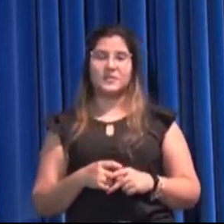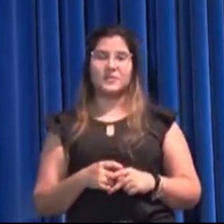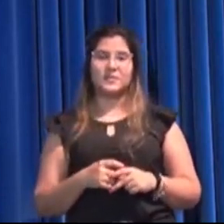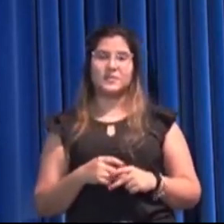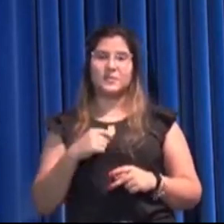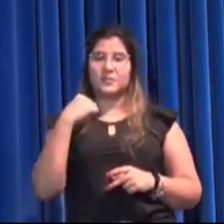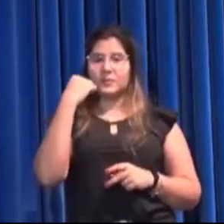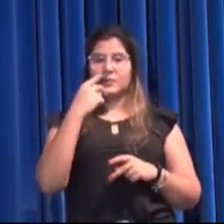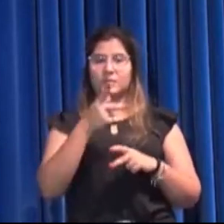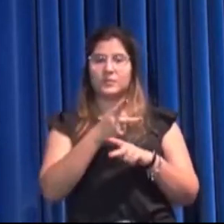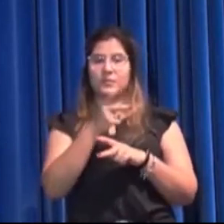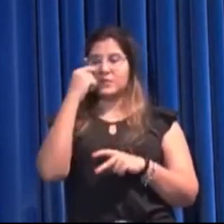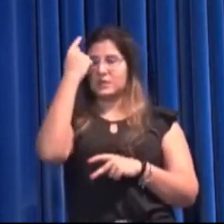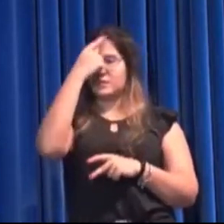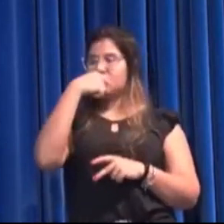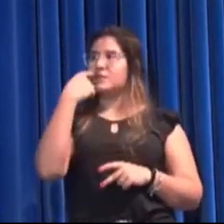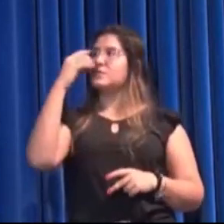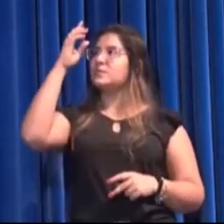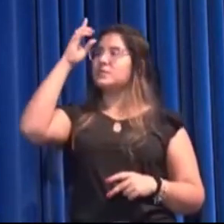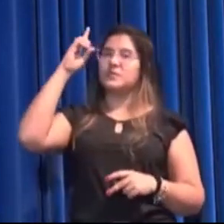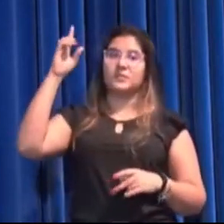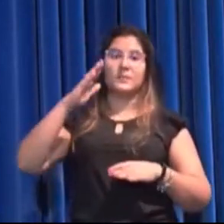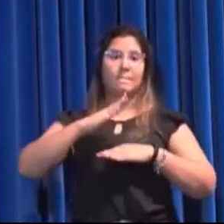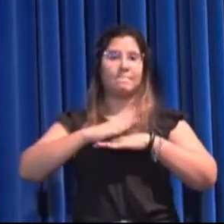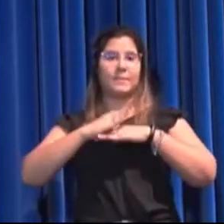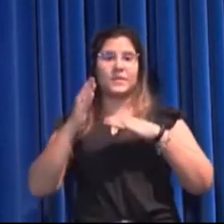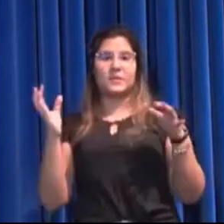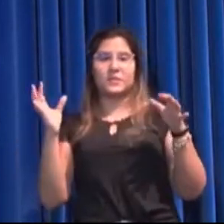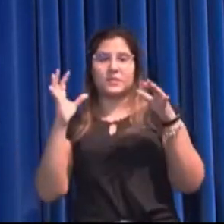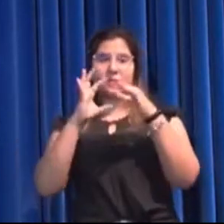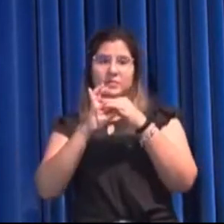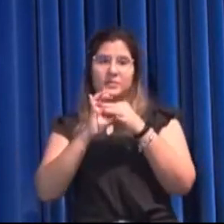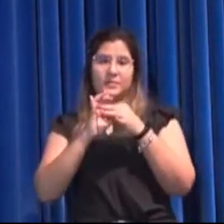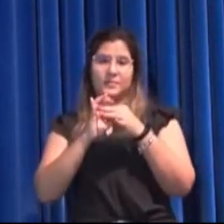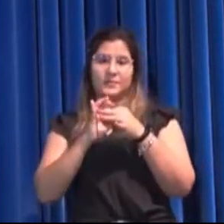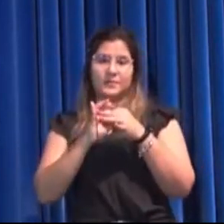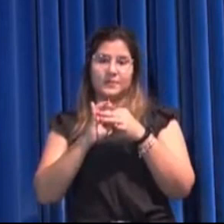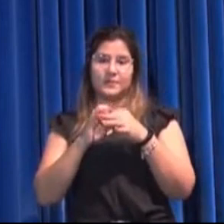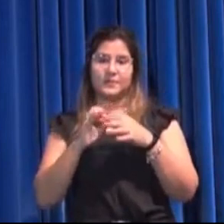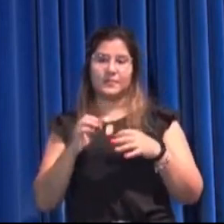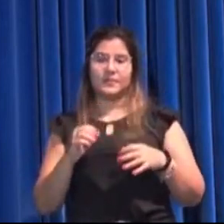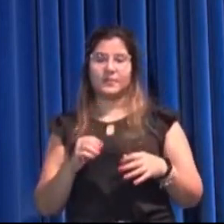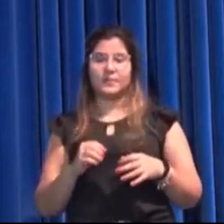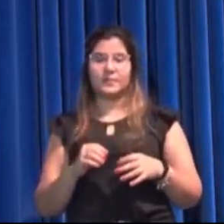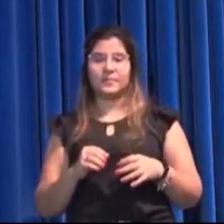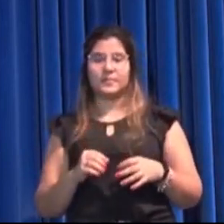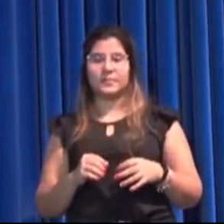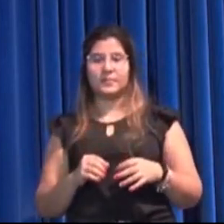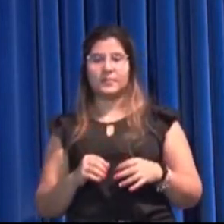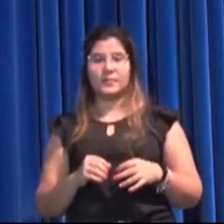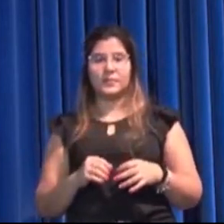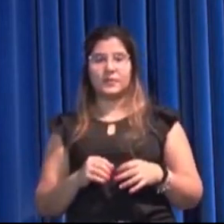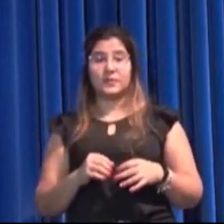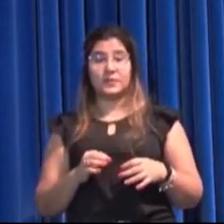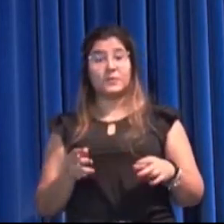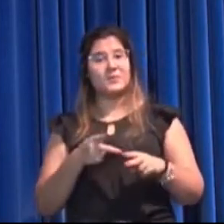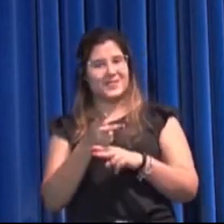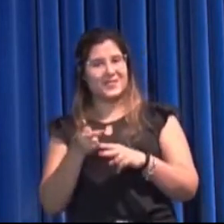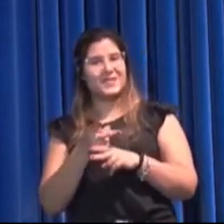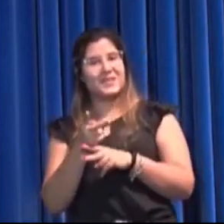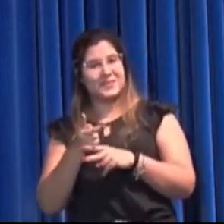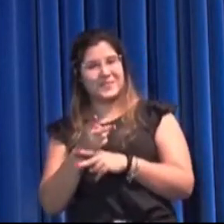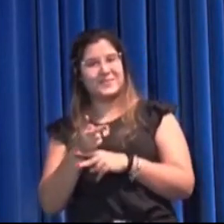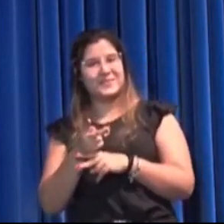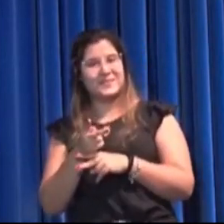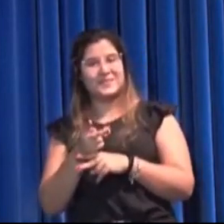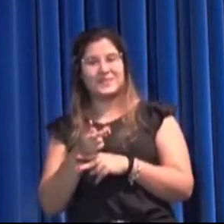de Deus é ter um maior relacionamento com Ele. É fazer o movimento, é ter a iniciativa. É